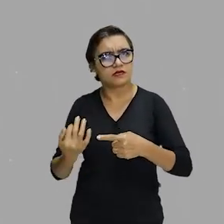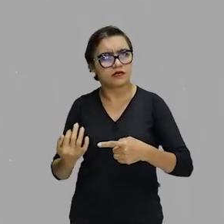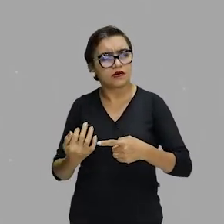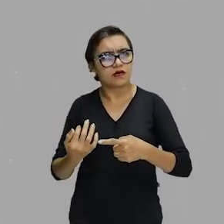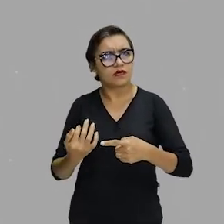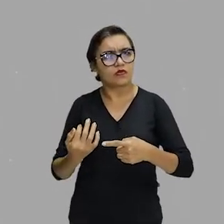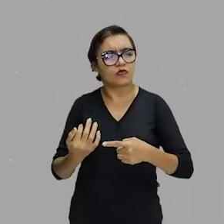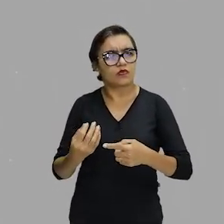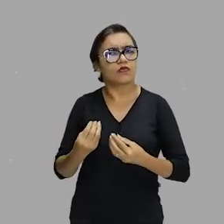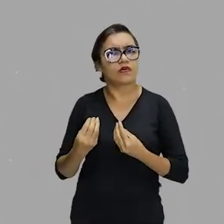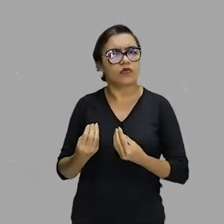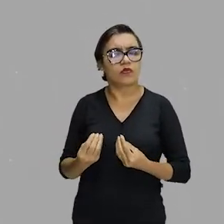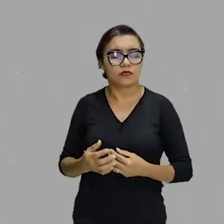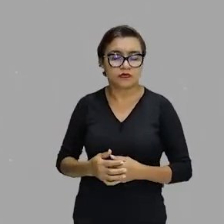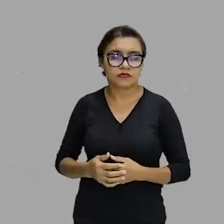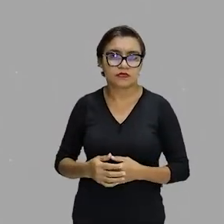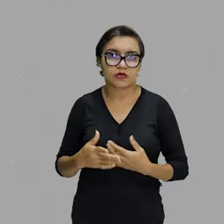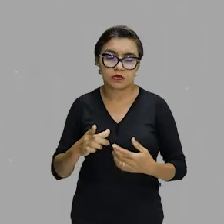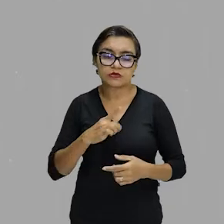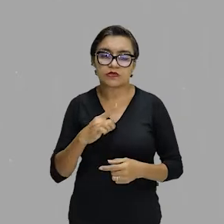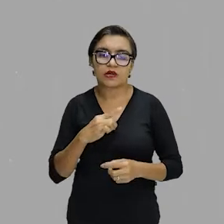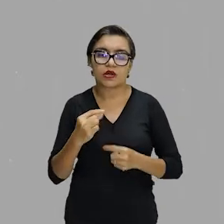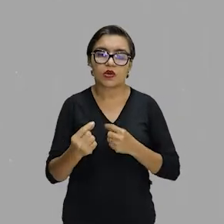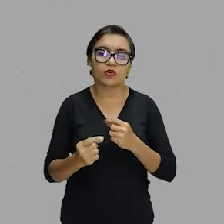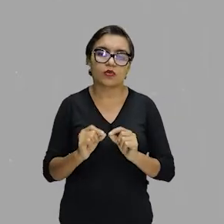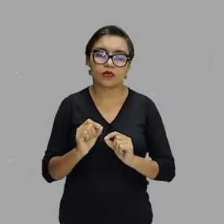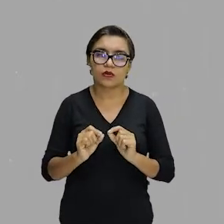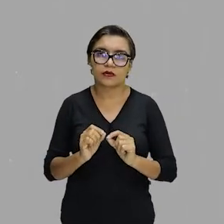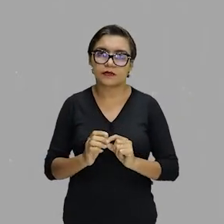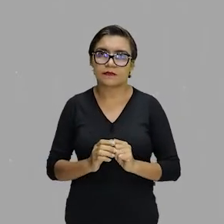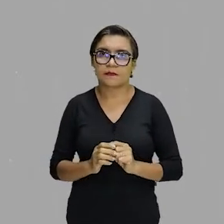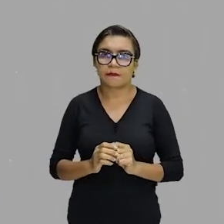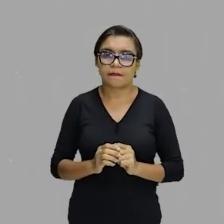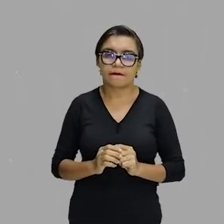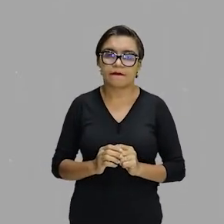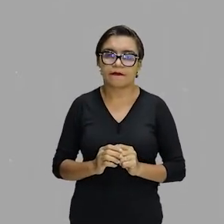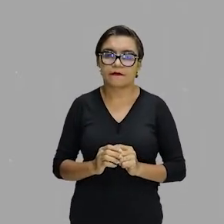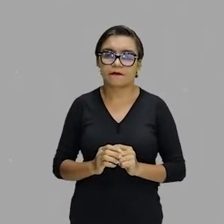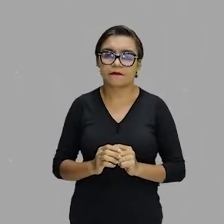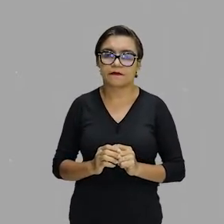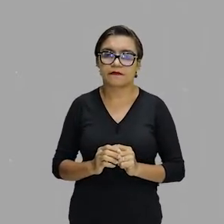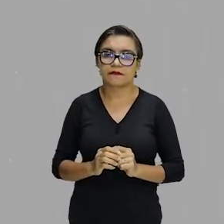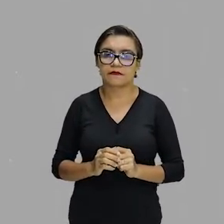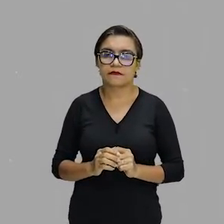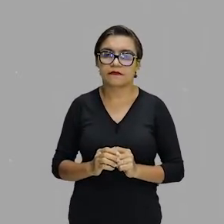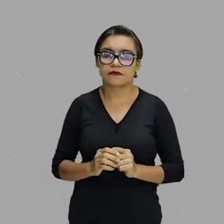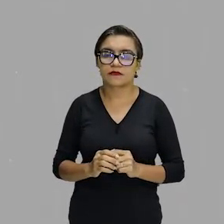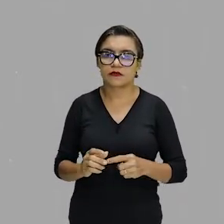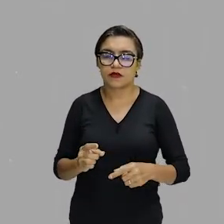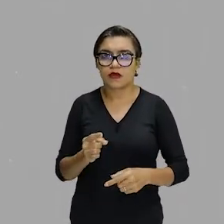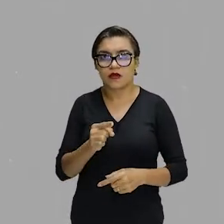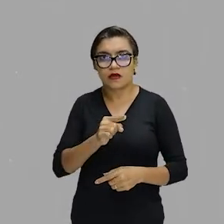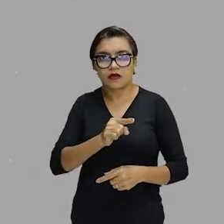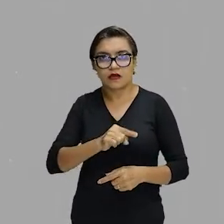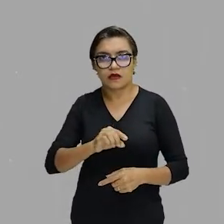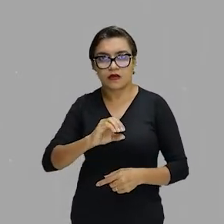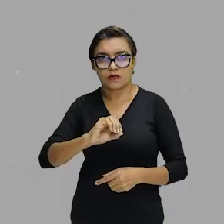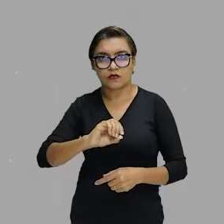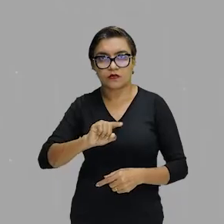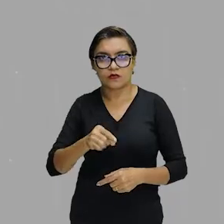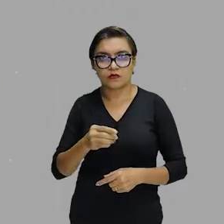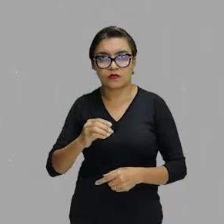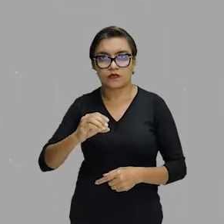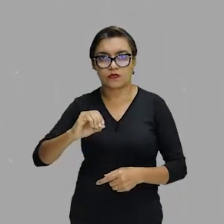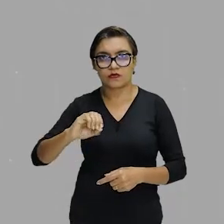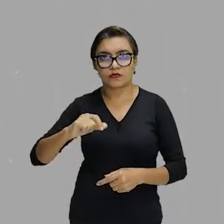mas não deixa de ser uma fração. Então, eu tenho o 1 centésimo. 1 centésimo, quem é? 10 elevado a menos 2. E